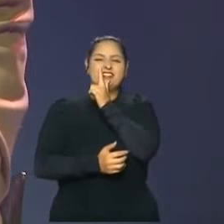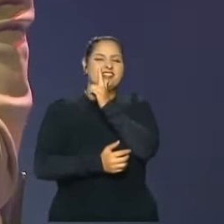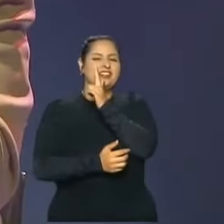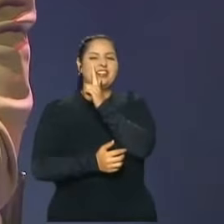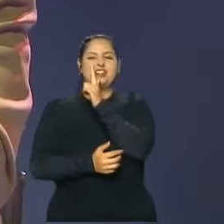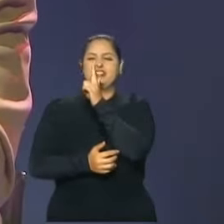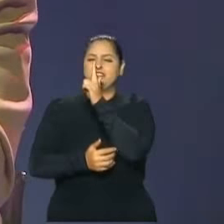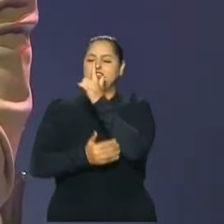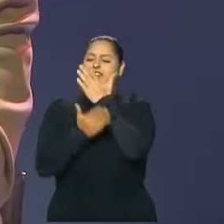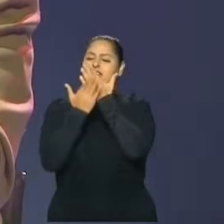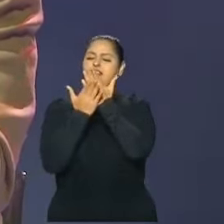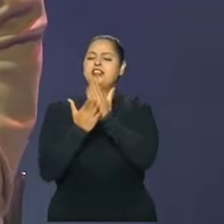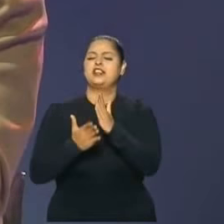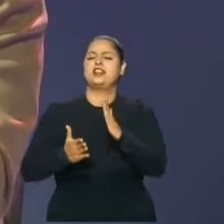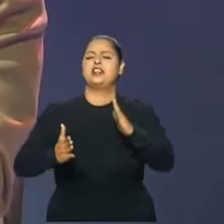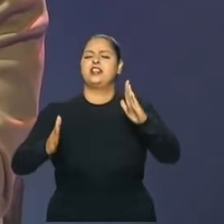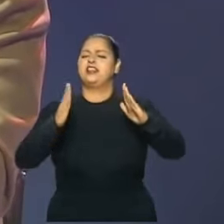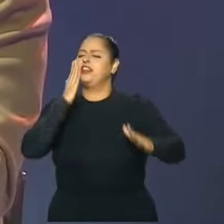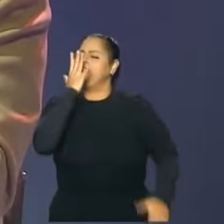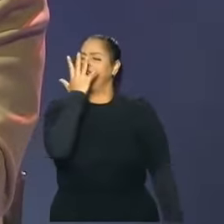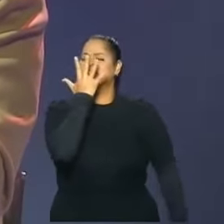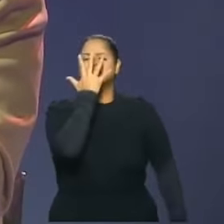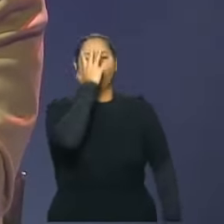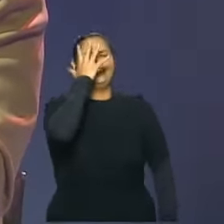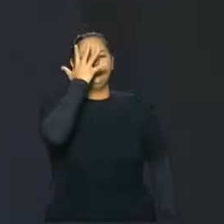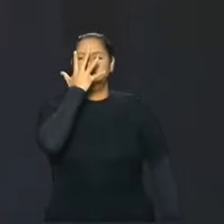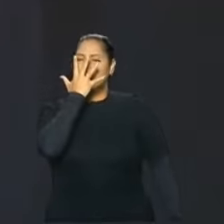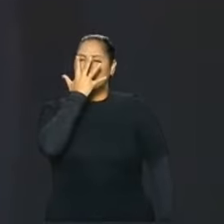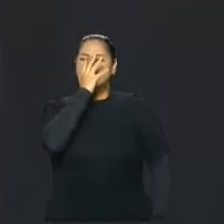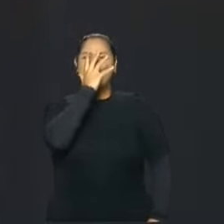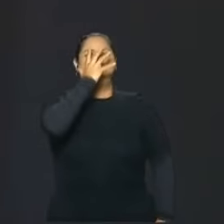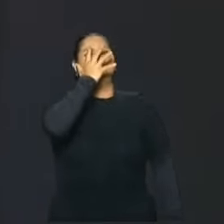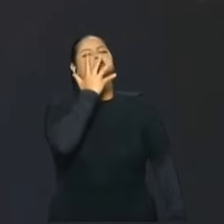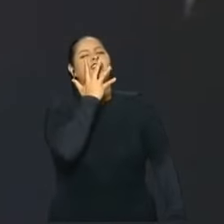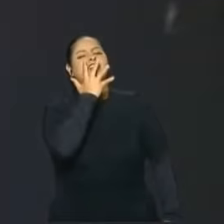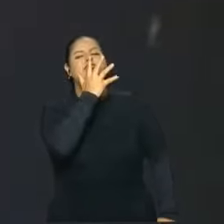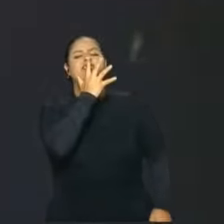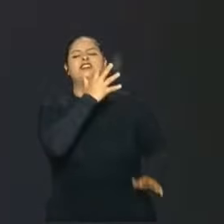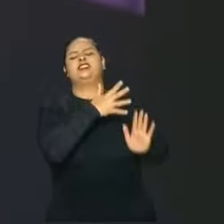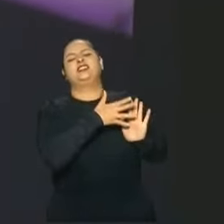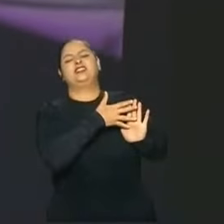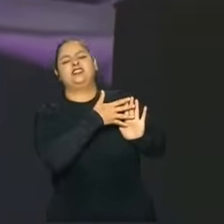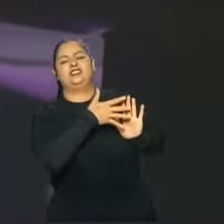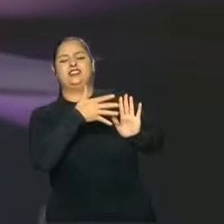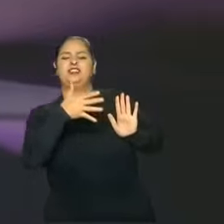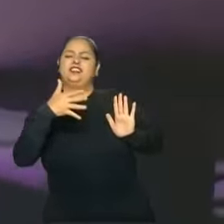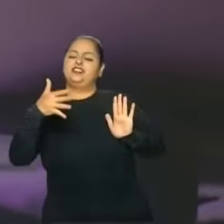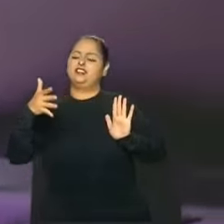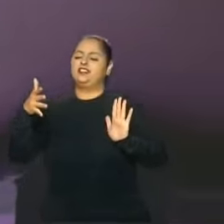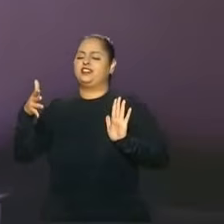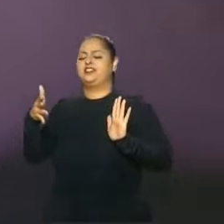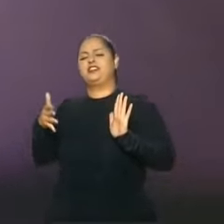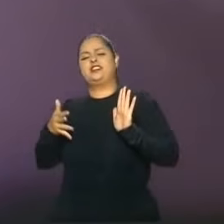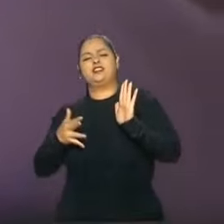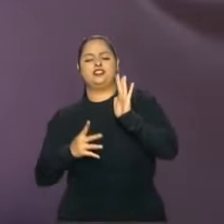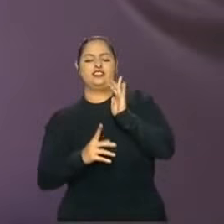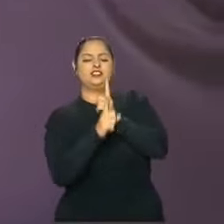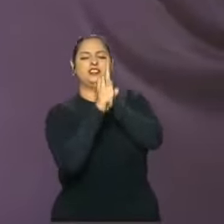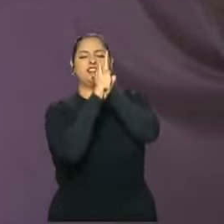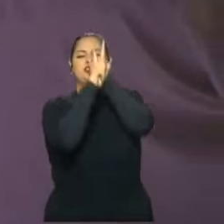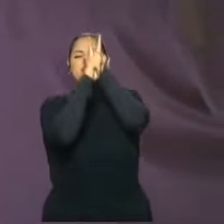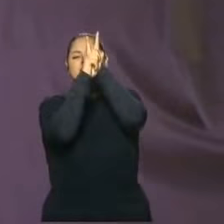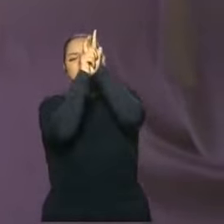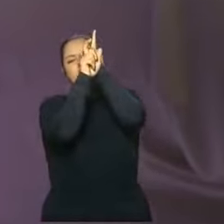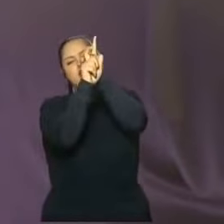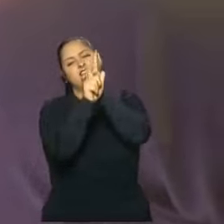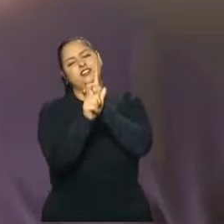Findou-se o carnaval e só nos carnavais encontrava-te